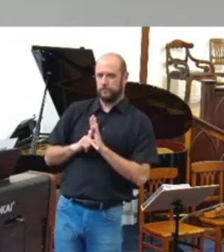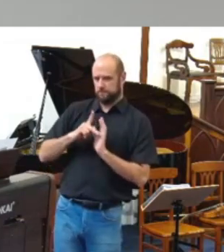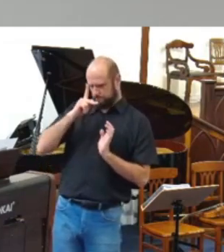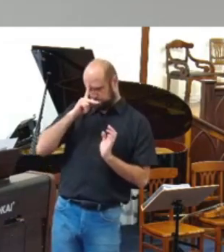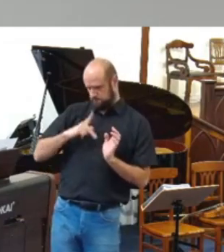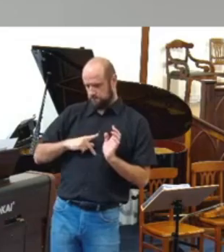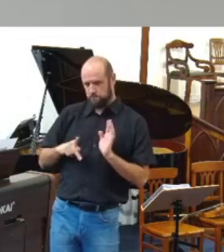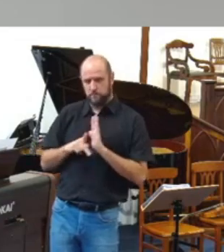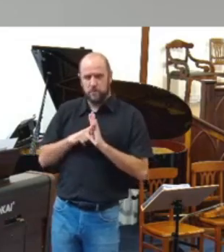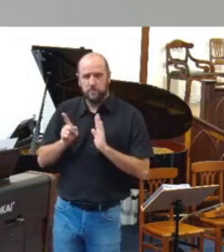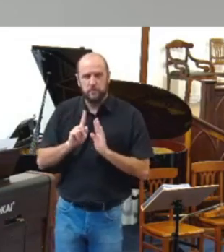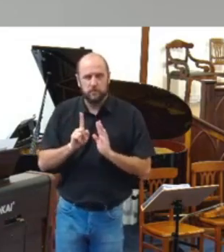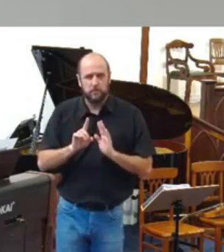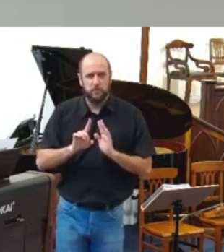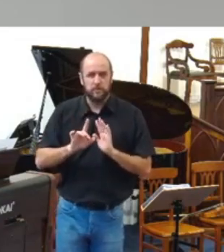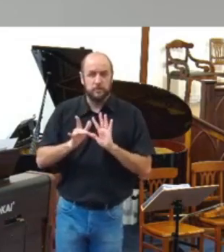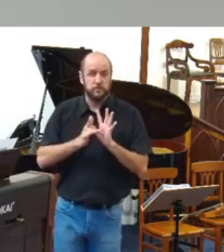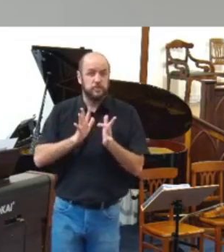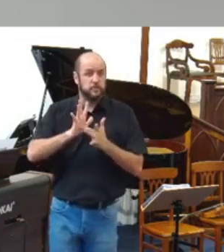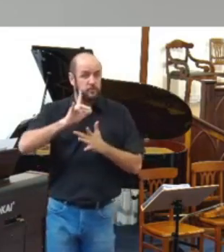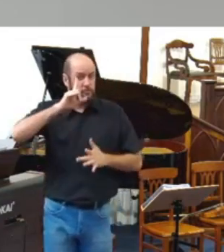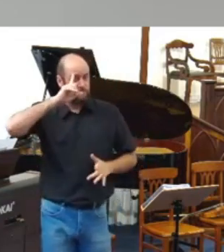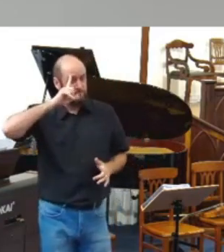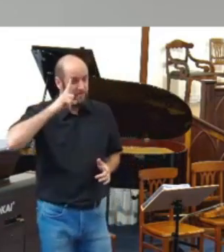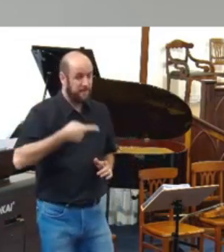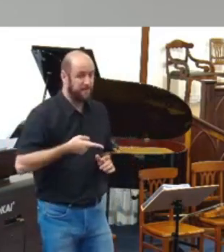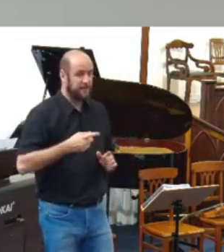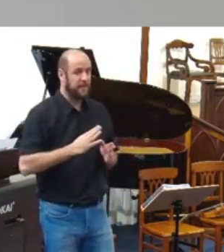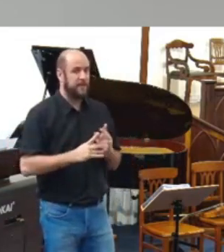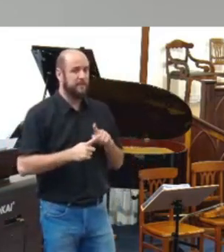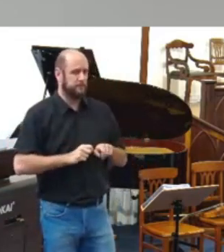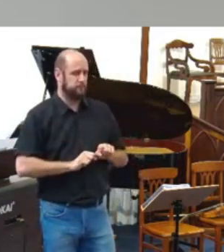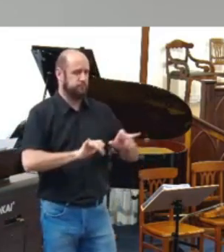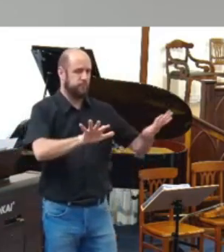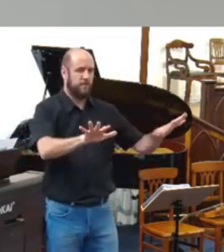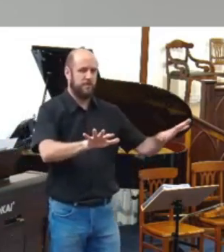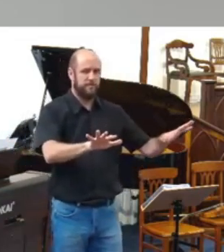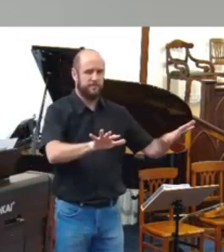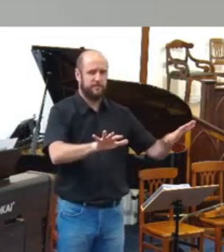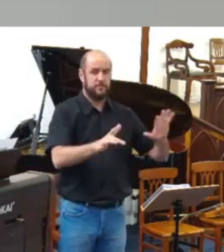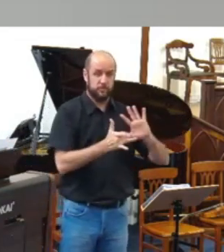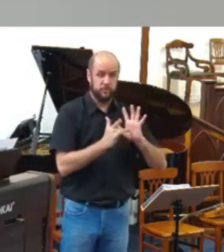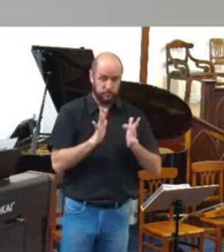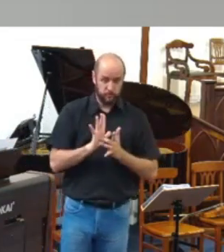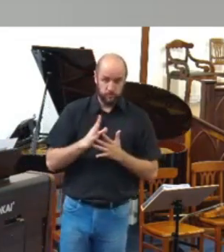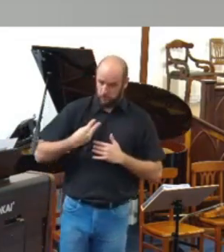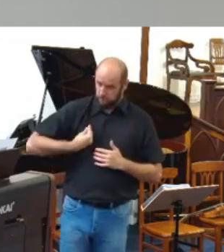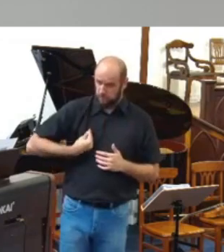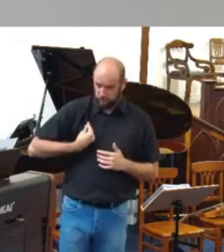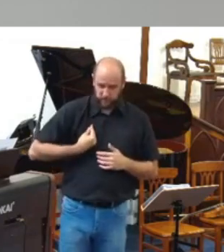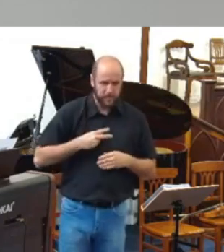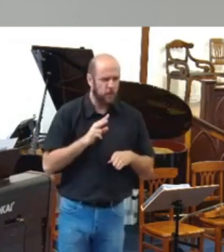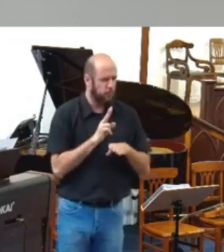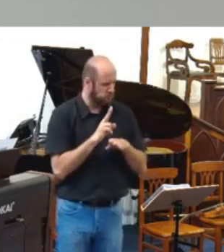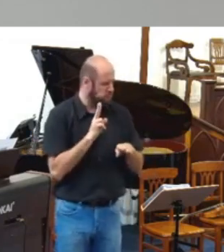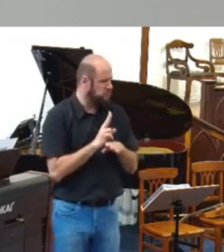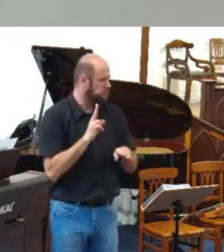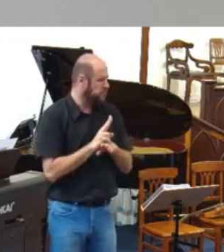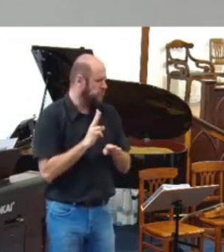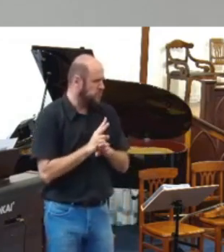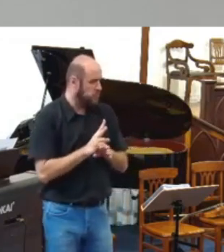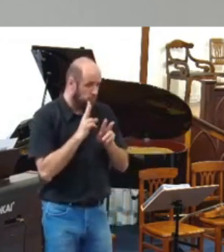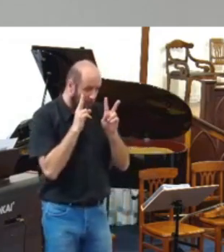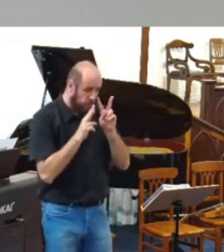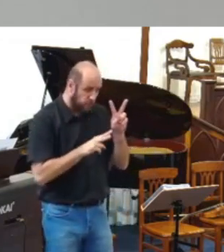um ato dela, ela é enviada por Cristo. E Ele, o ressuscitado, continua a dirigir essa missão